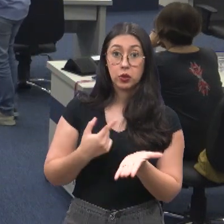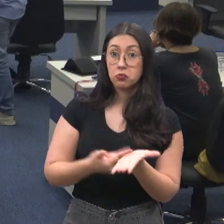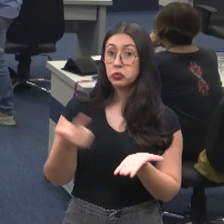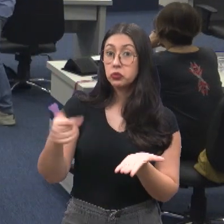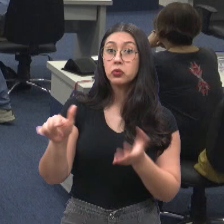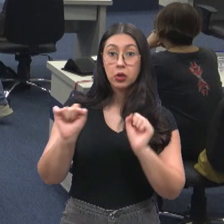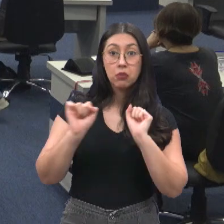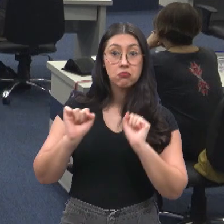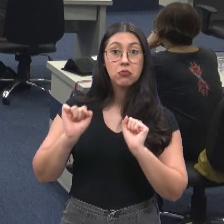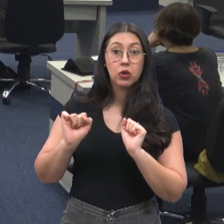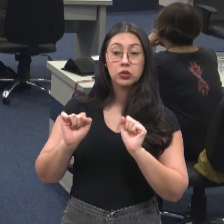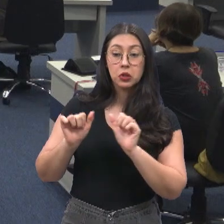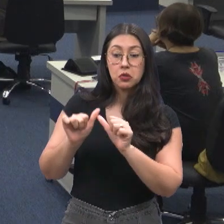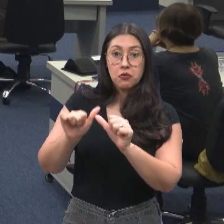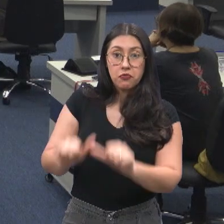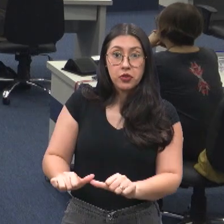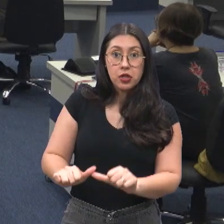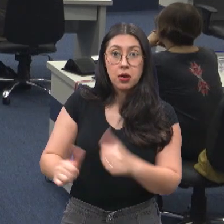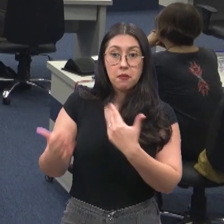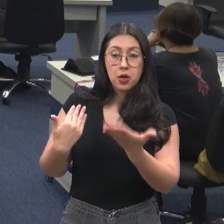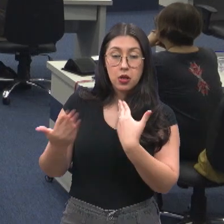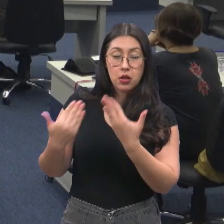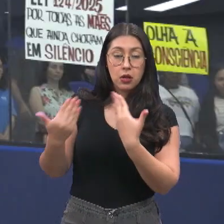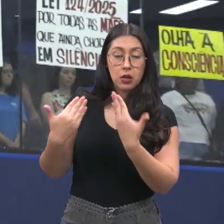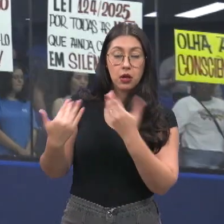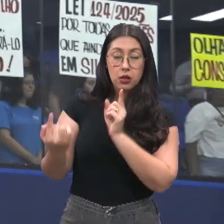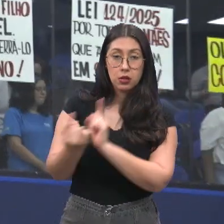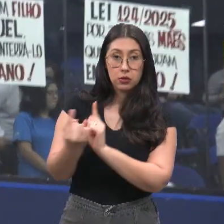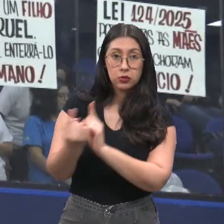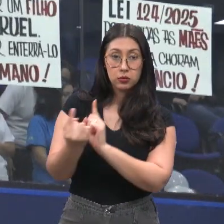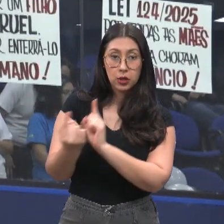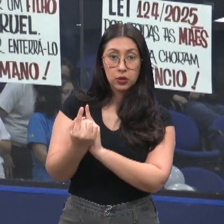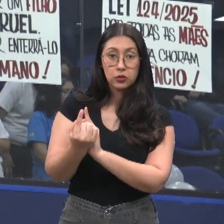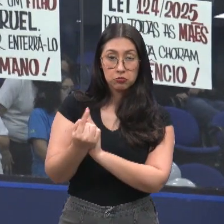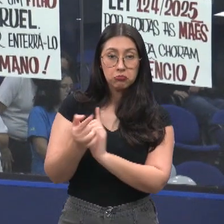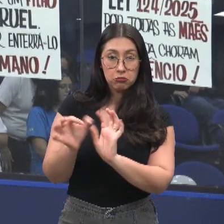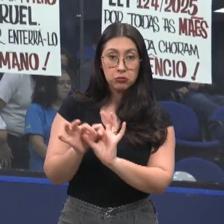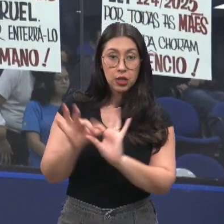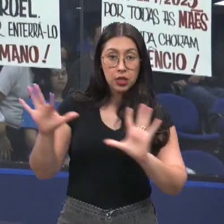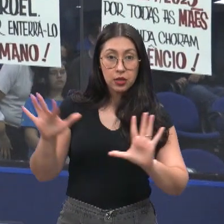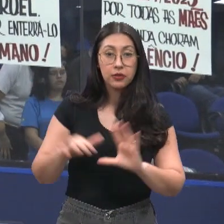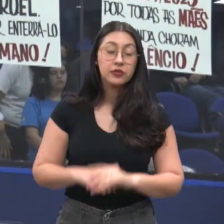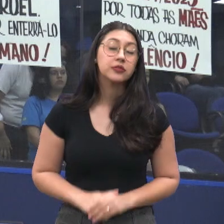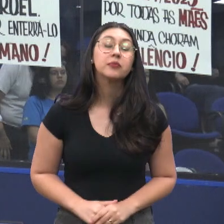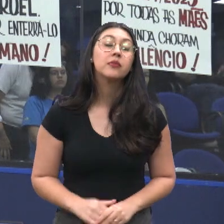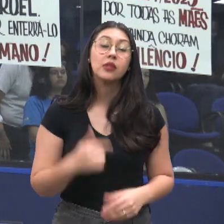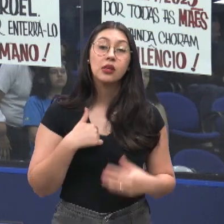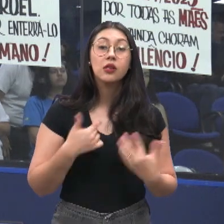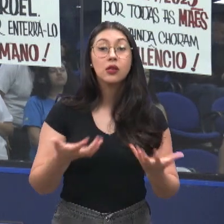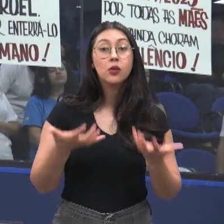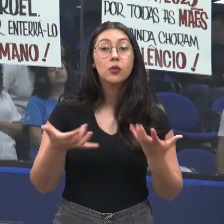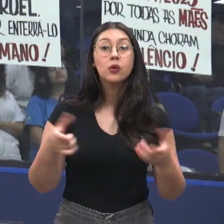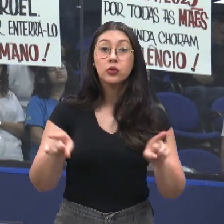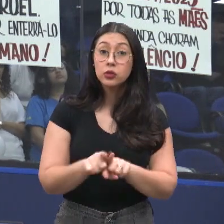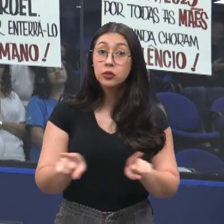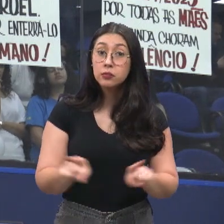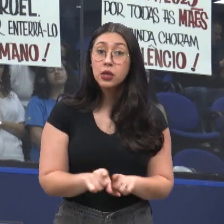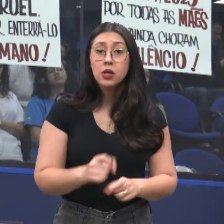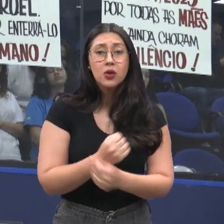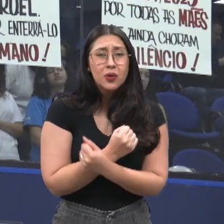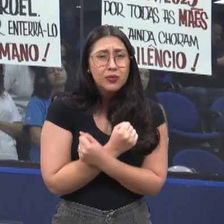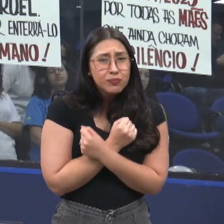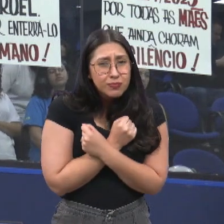ficar para ouvir o pessoal, está liberado. Quero mandar também aqui um abraço, né, que eu